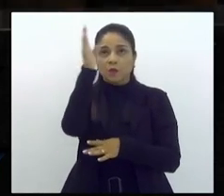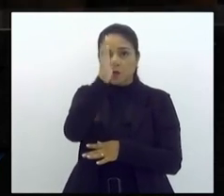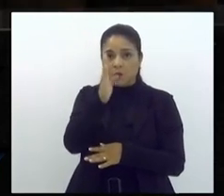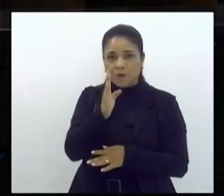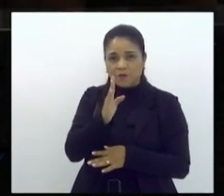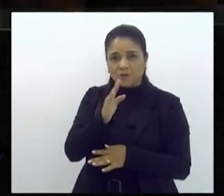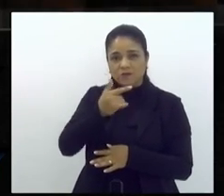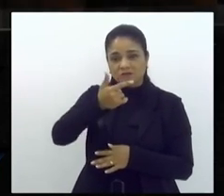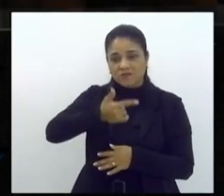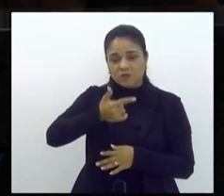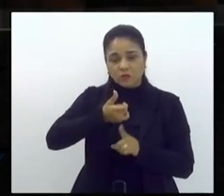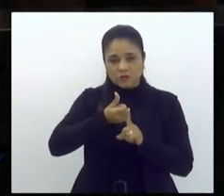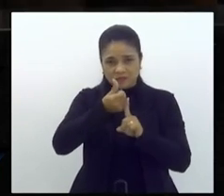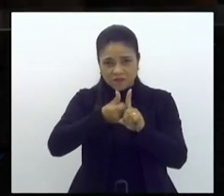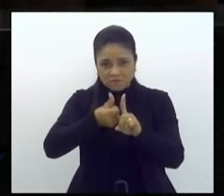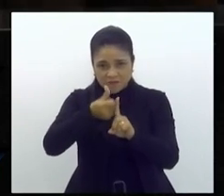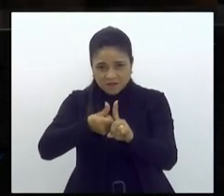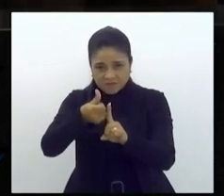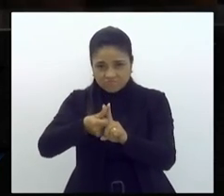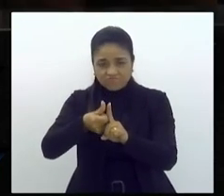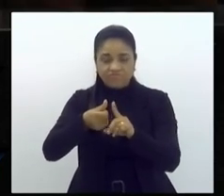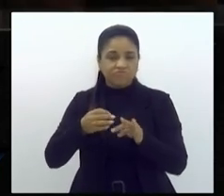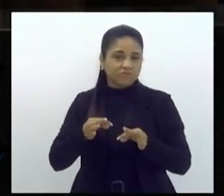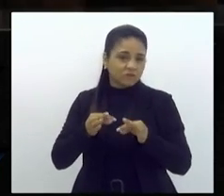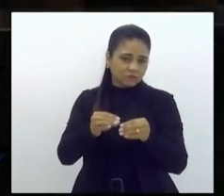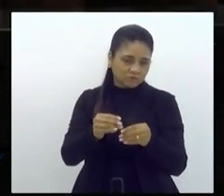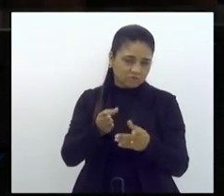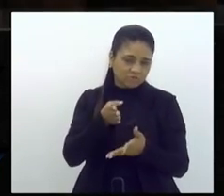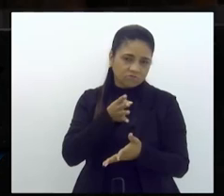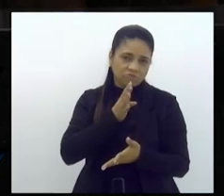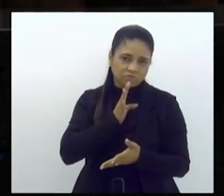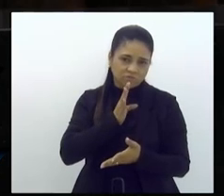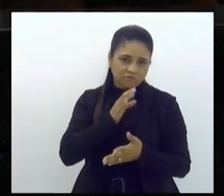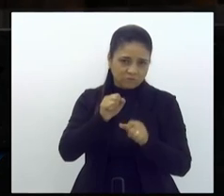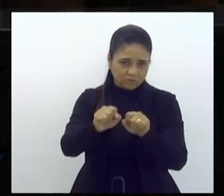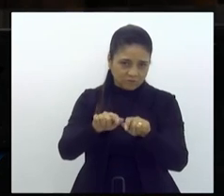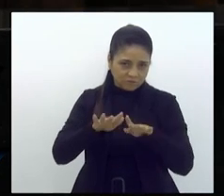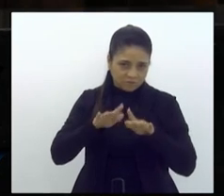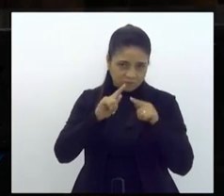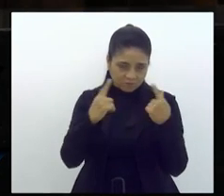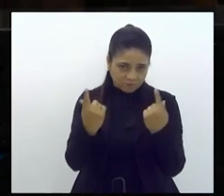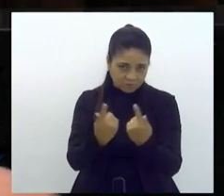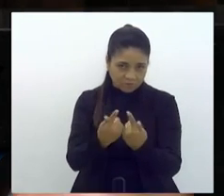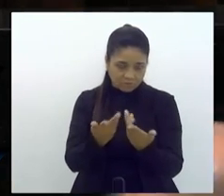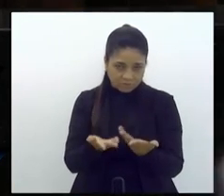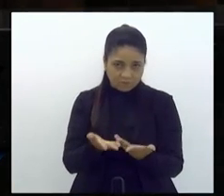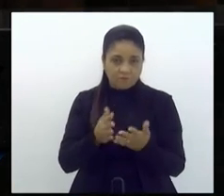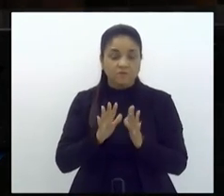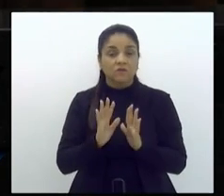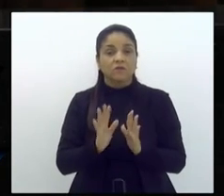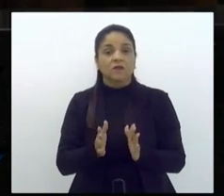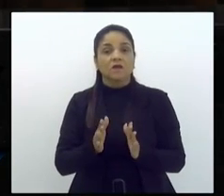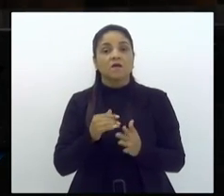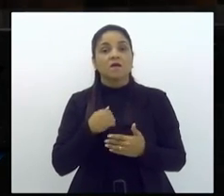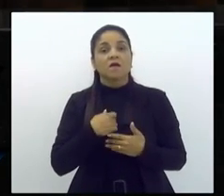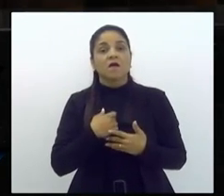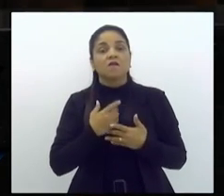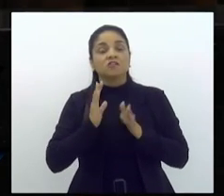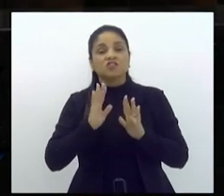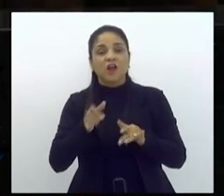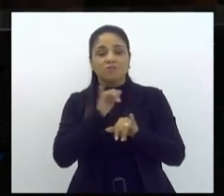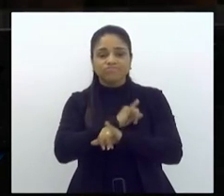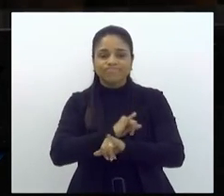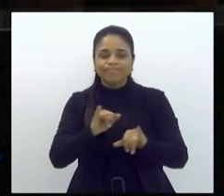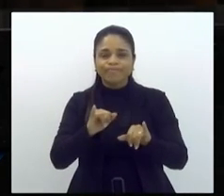ao qual faz parte de todos nós aqui da Assembleia Legislativa Mas terei que falar